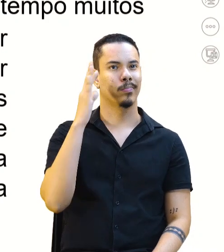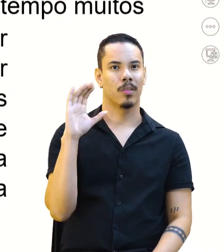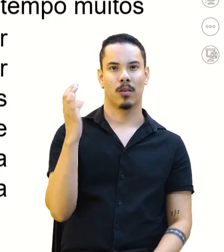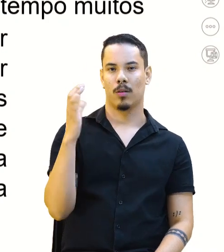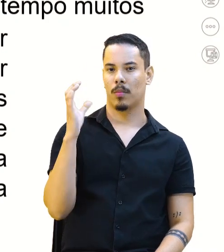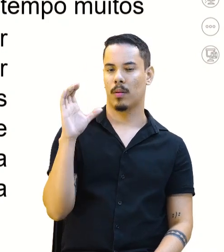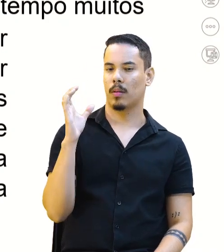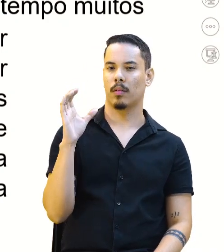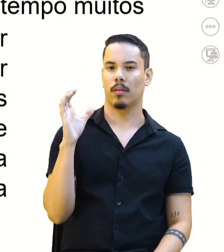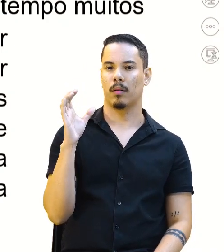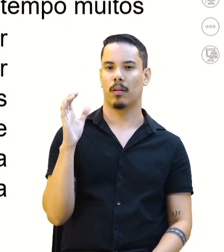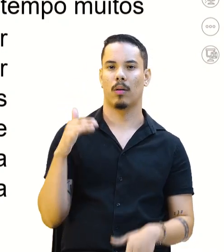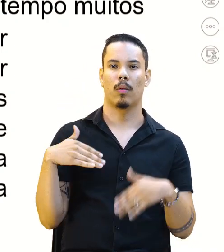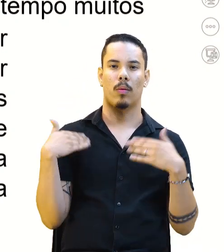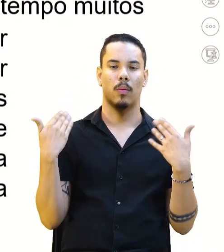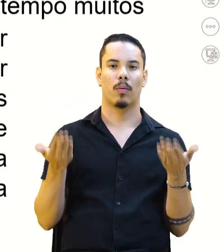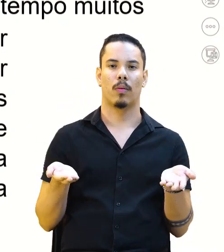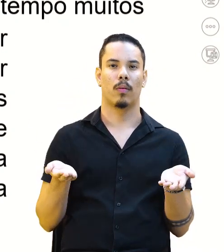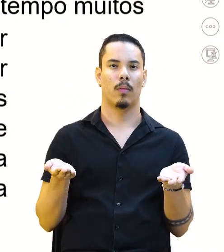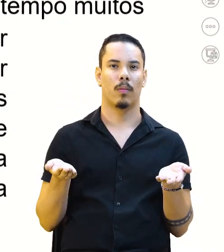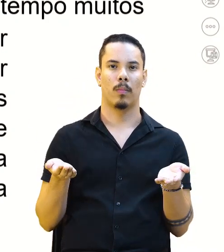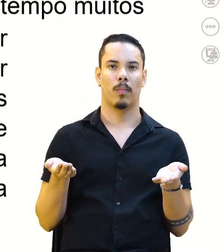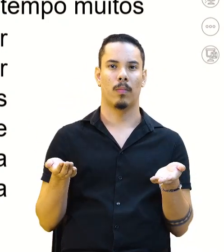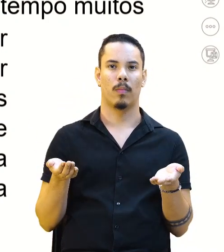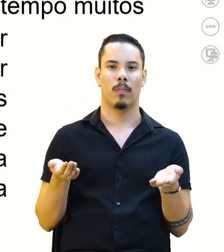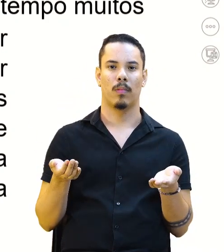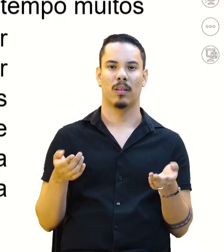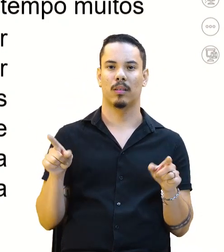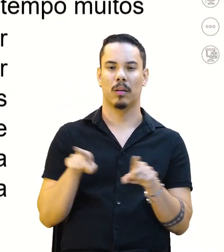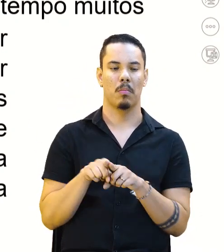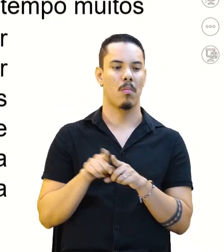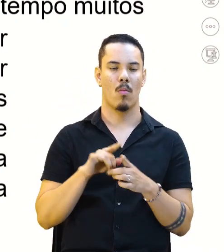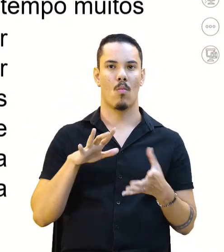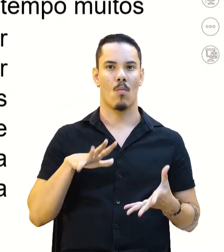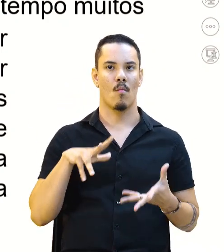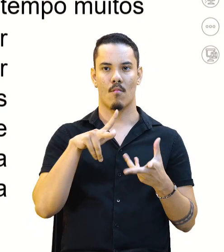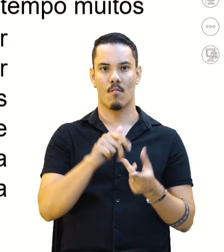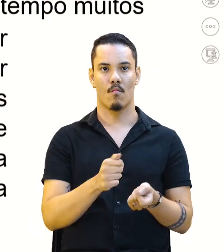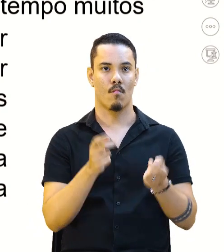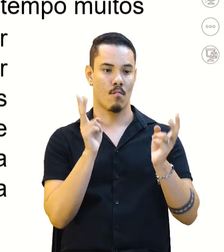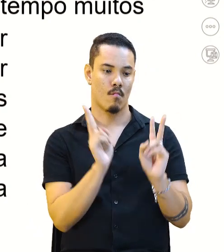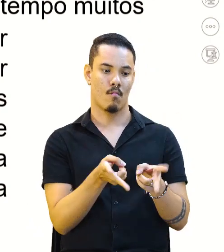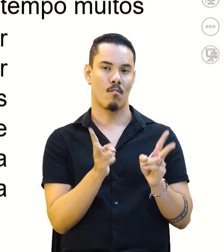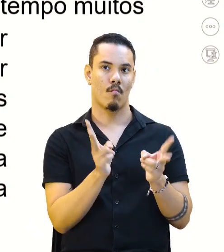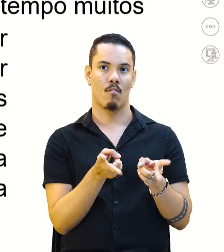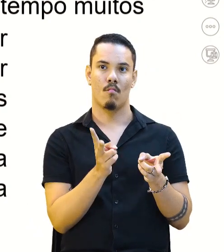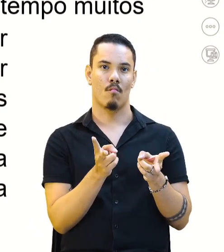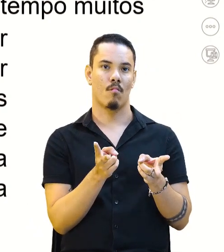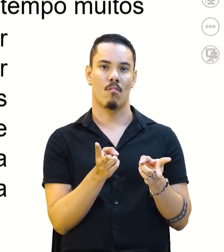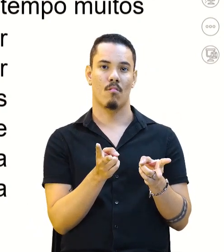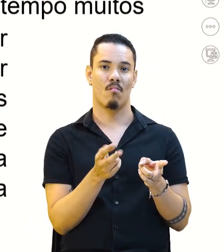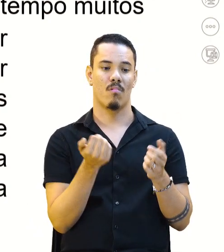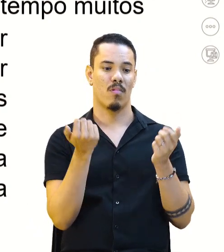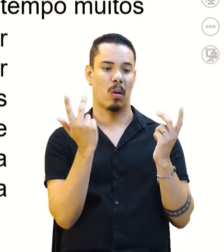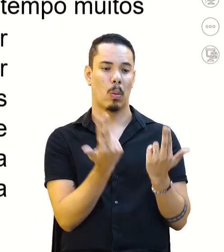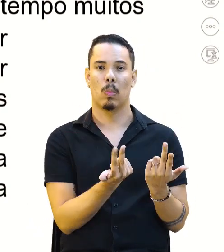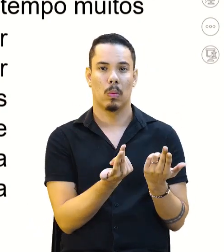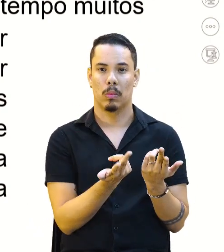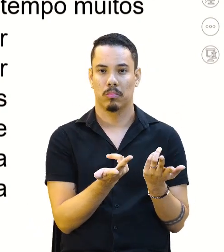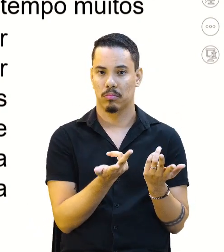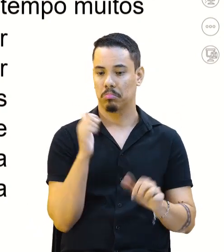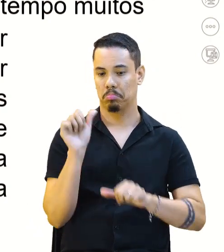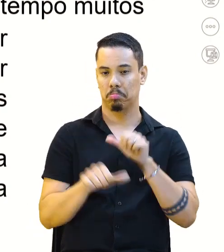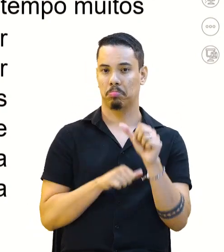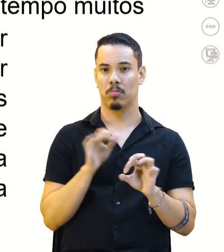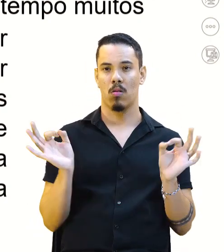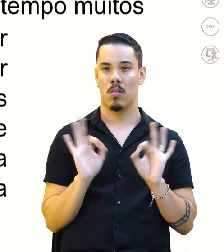ciência com a qual e sem a qual o mundo permanece tal e qual. Confuso isso,